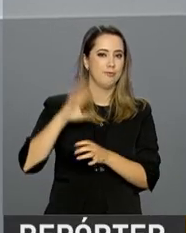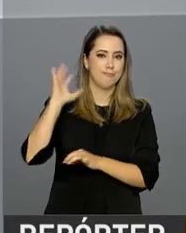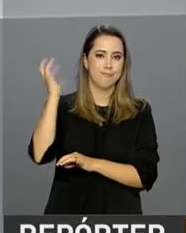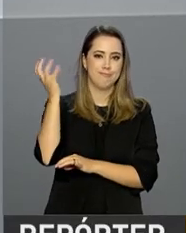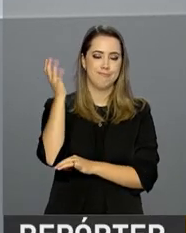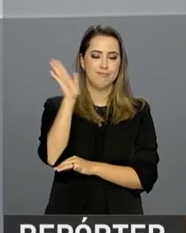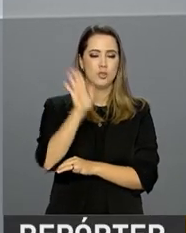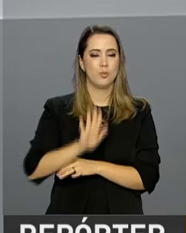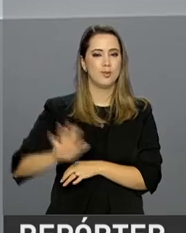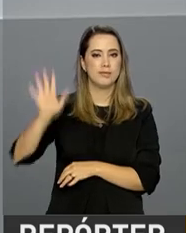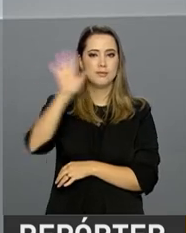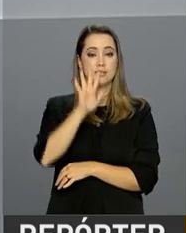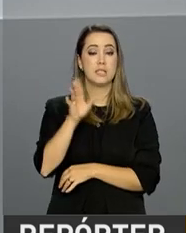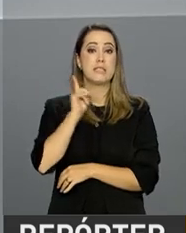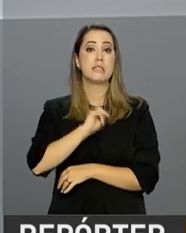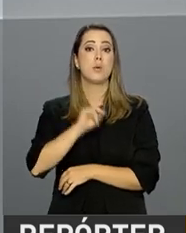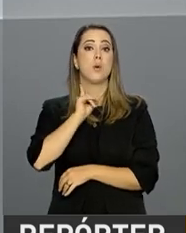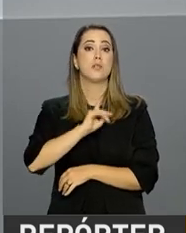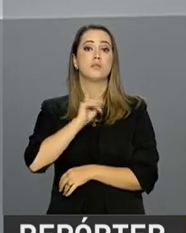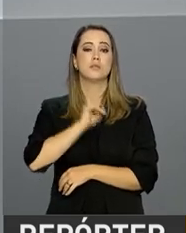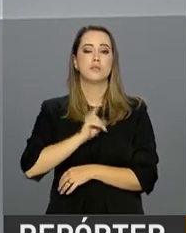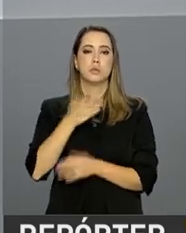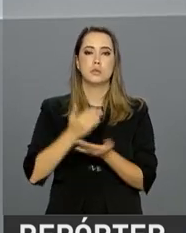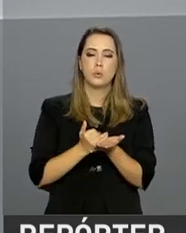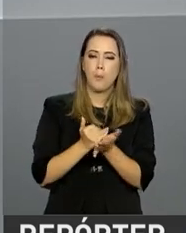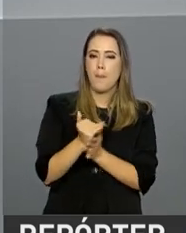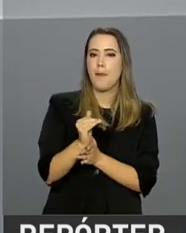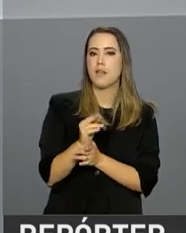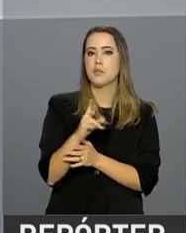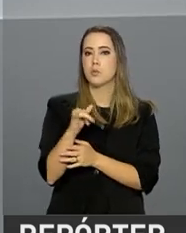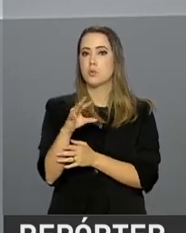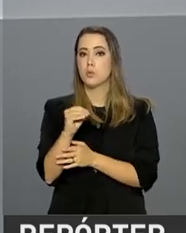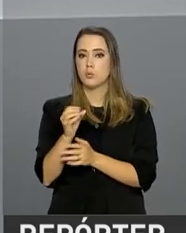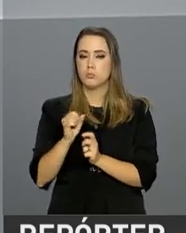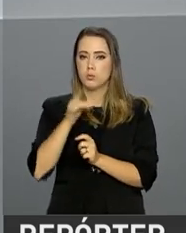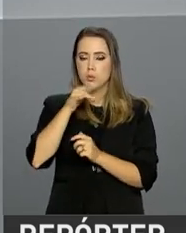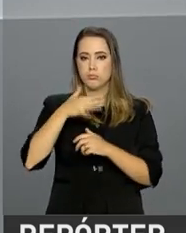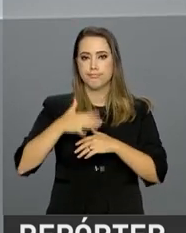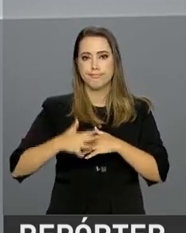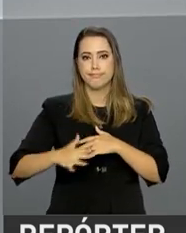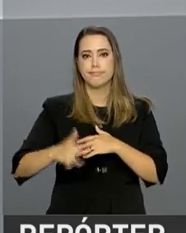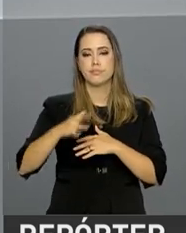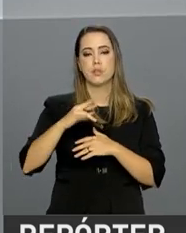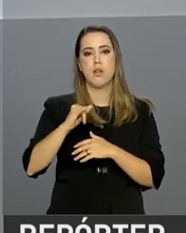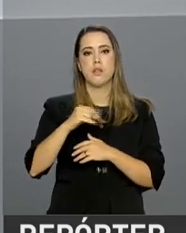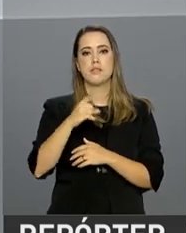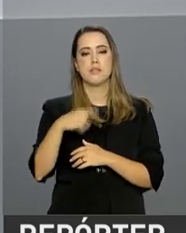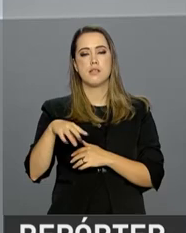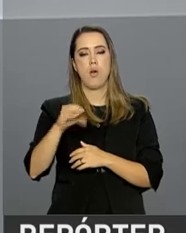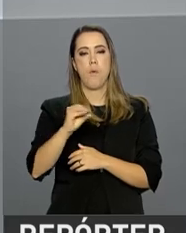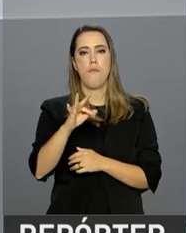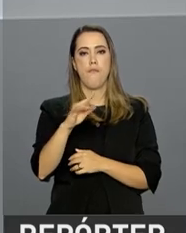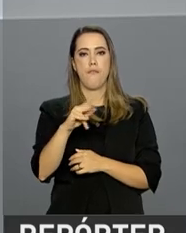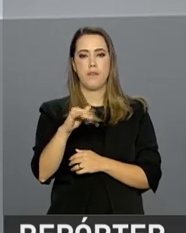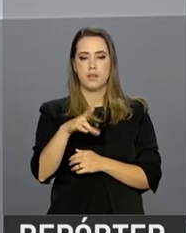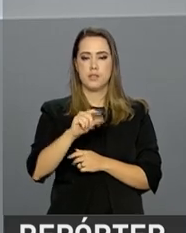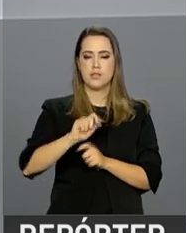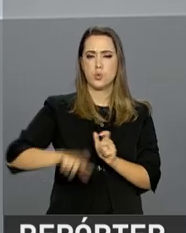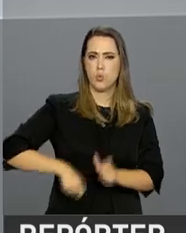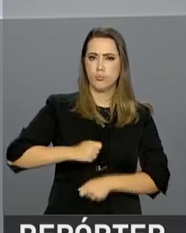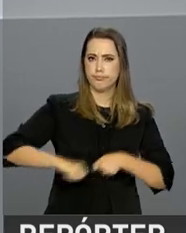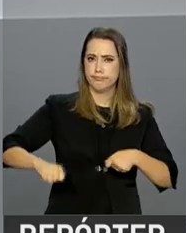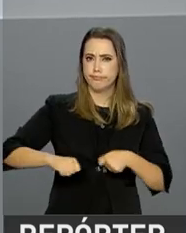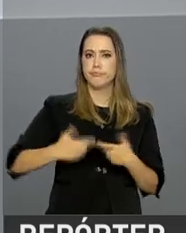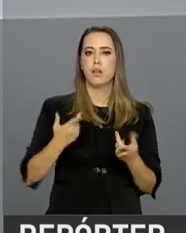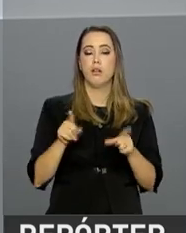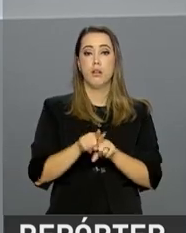serra da canastra em minas gerais nasce o rio são francisco e para garantir a vida de nascentes como essa o ministério do meio ambiente